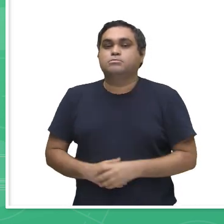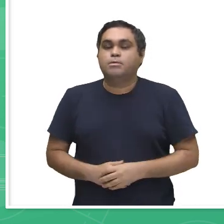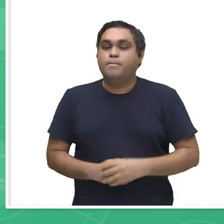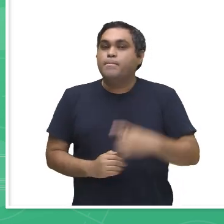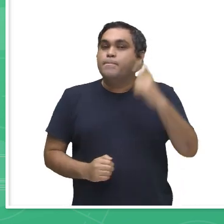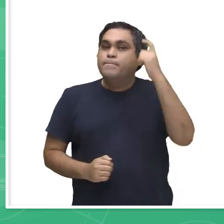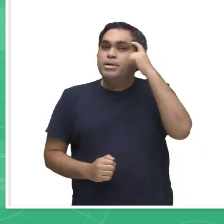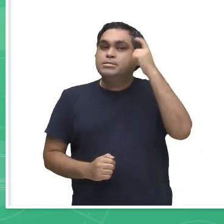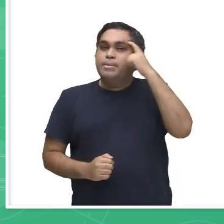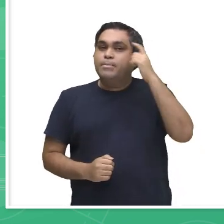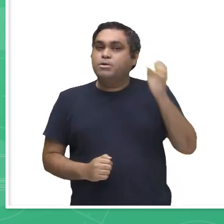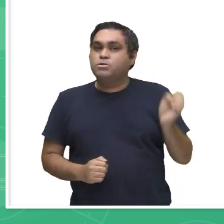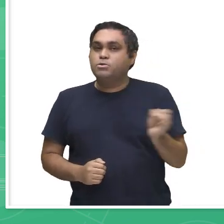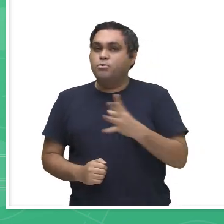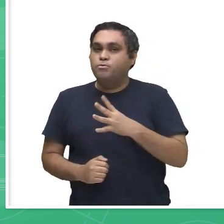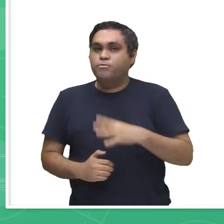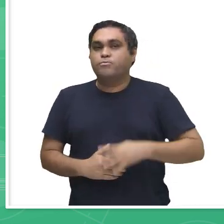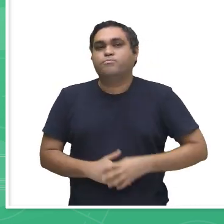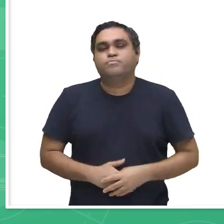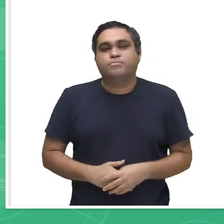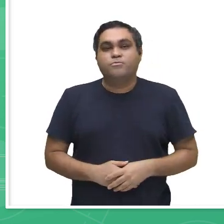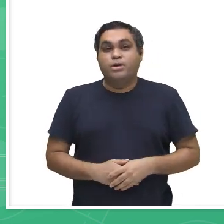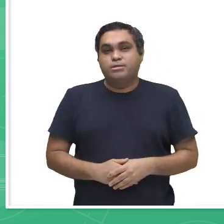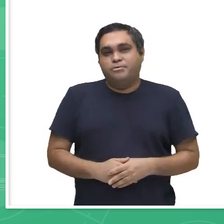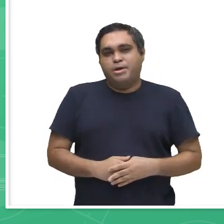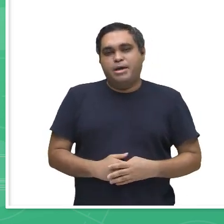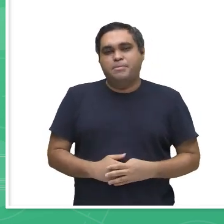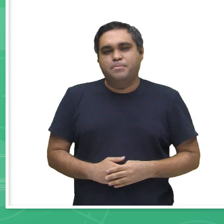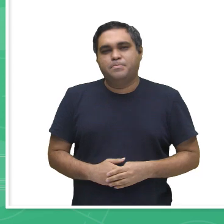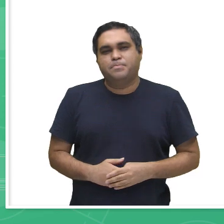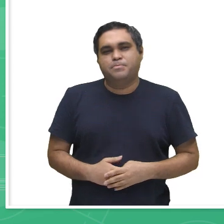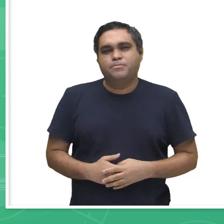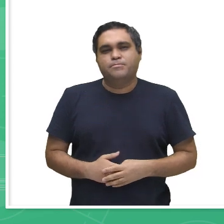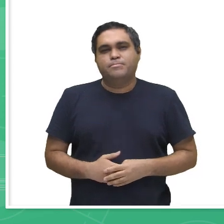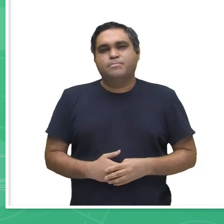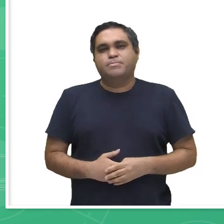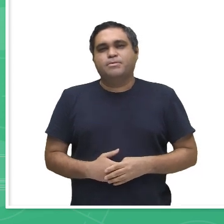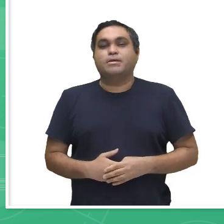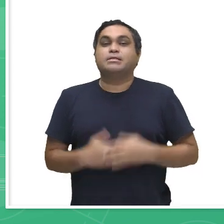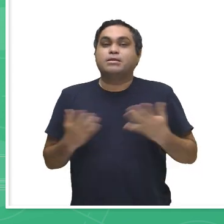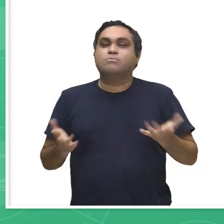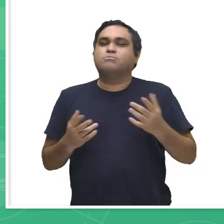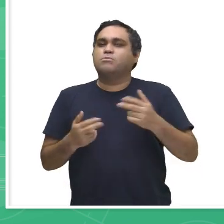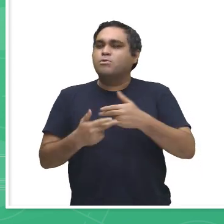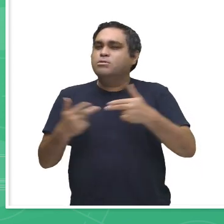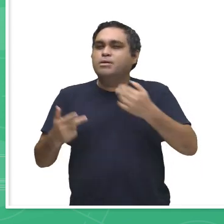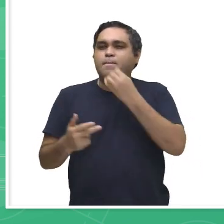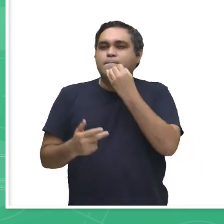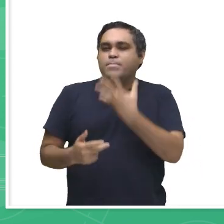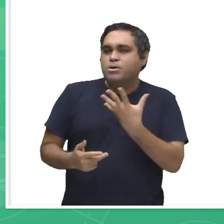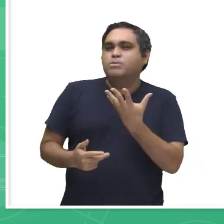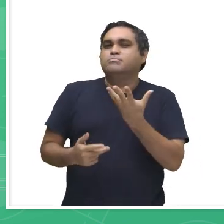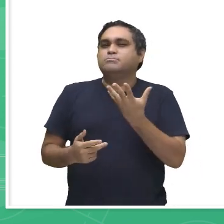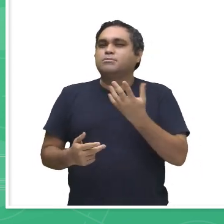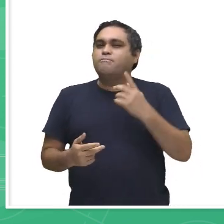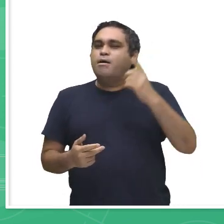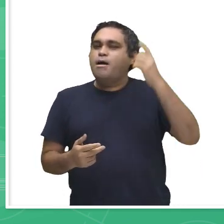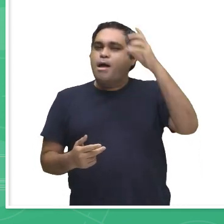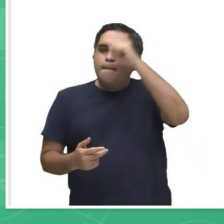pensamento moderno. Pensamento moderno. Quanta coisa boa a gente vai aprender aí com essa ideia de